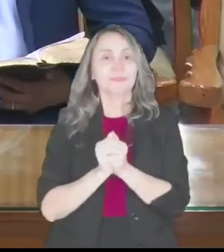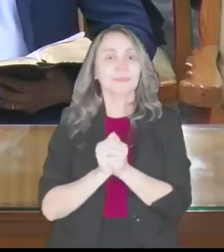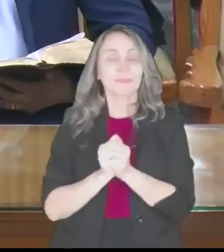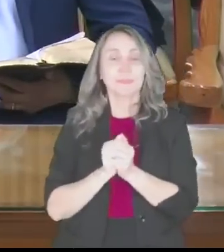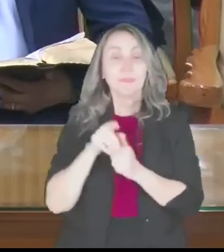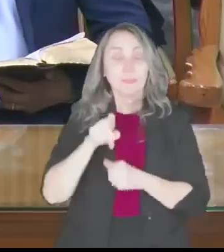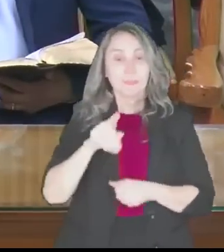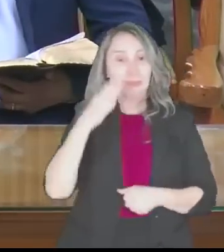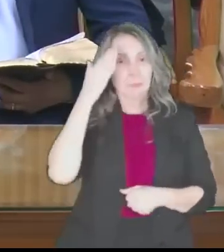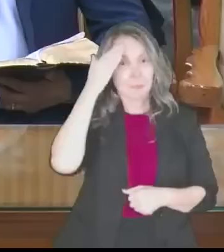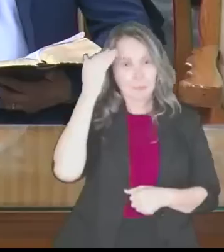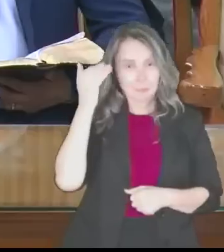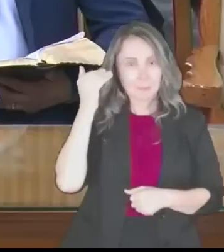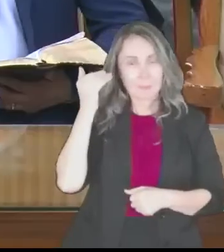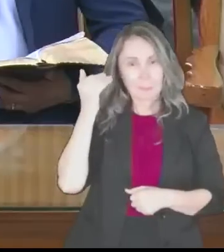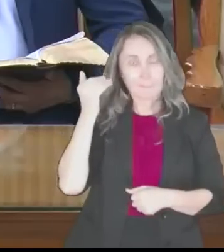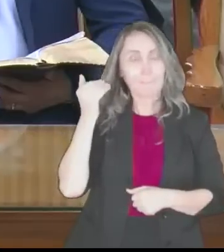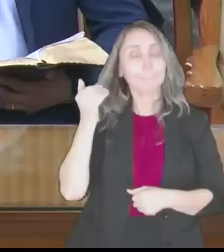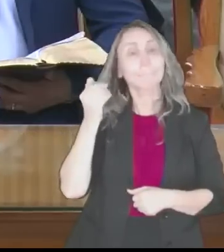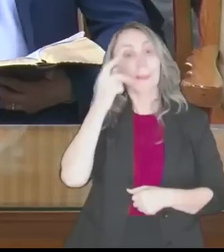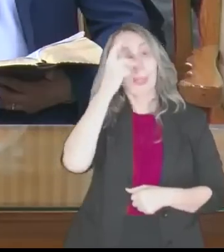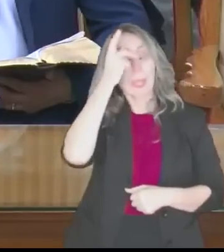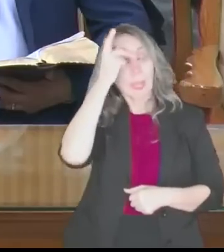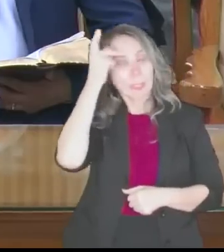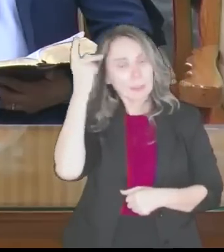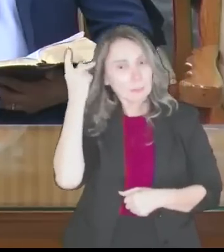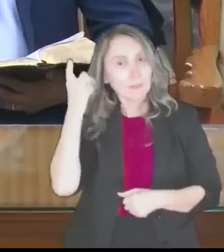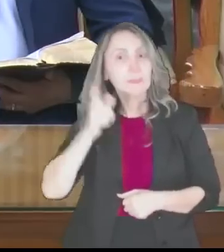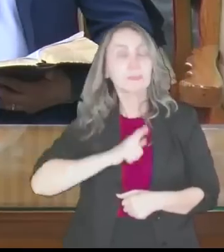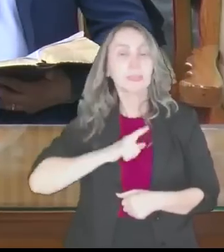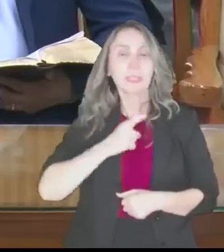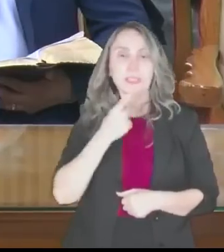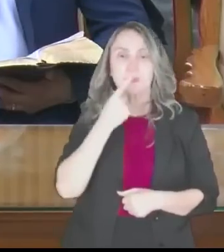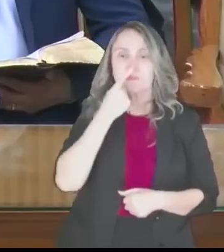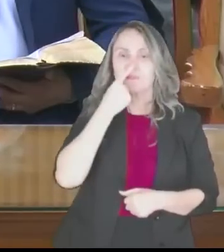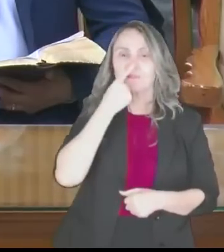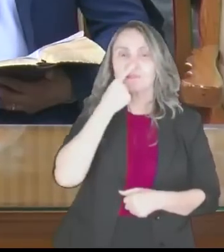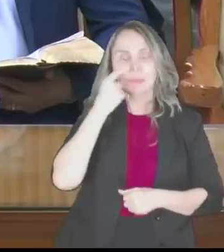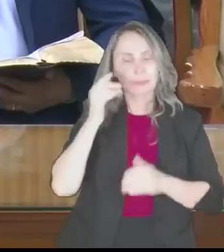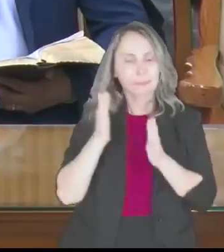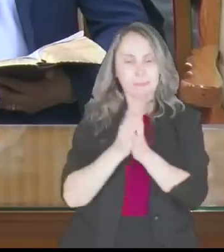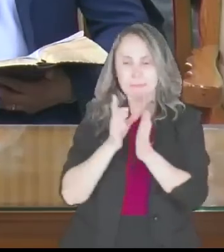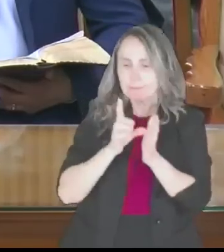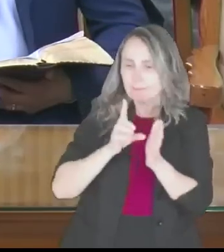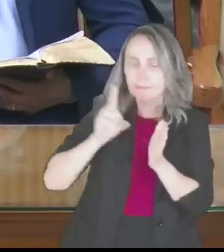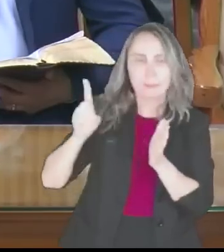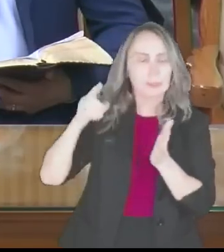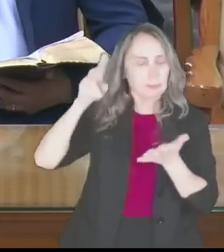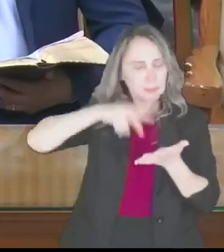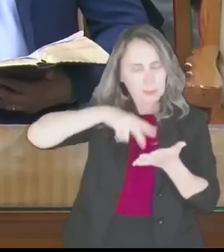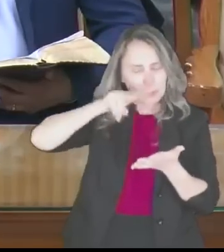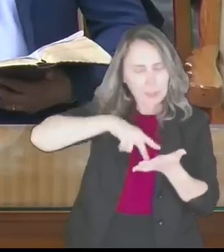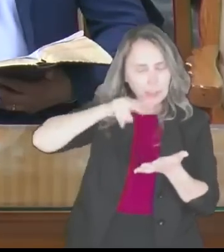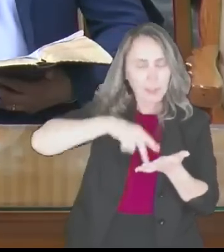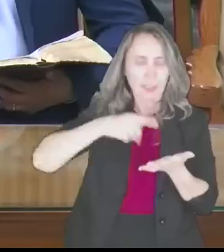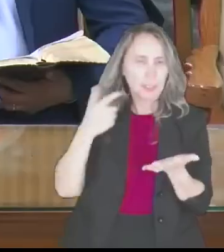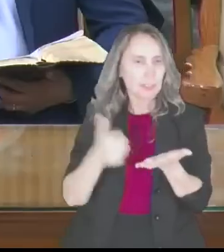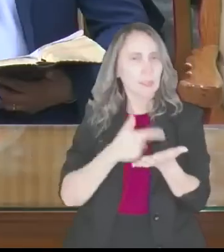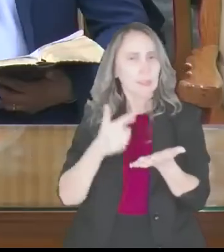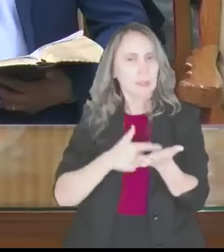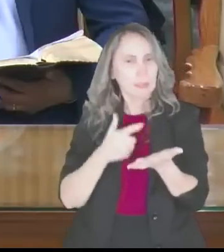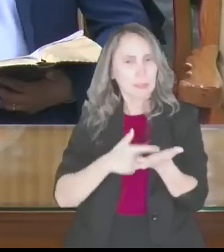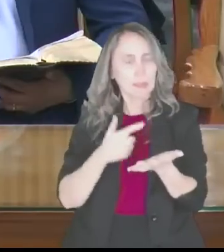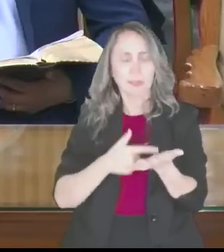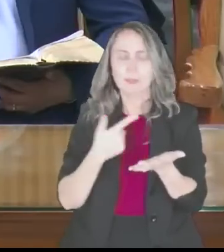Jesus, aqueles que vão para a câmara, aqueles que têm aquela intimidade com a Bíblia, com a palavra, e que lê livros espirituais. Tem muito